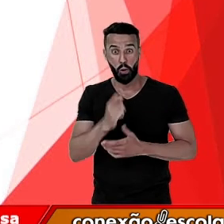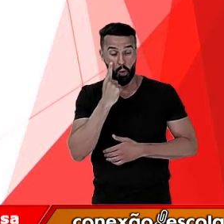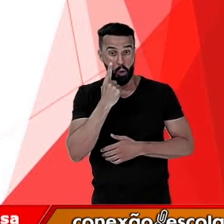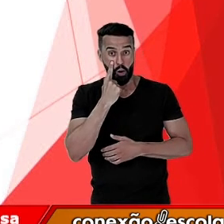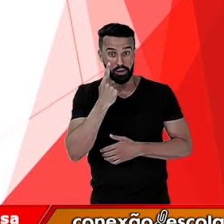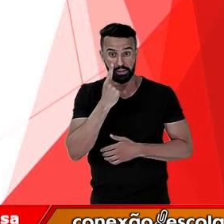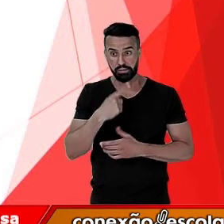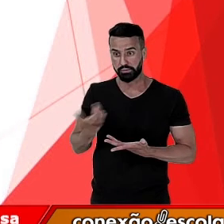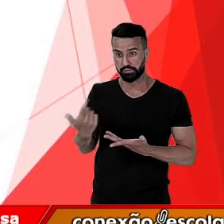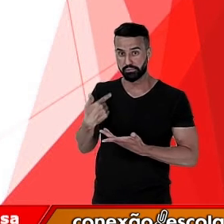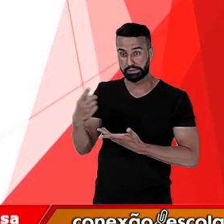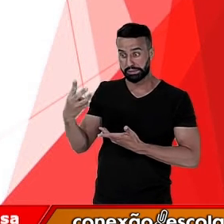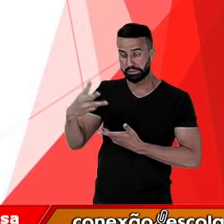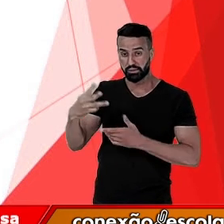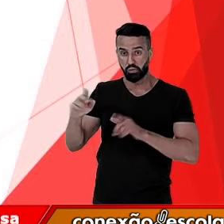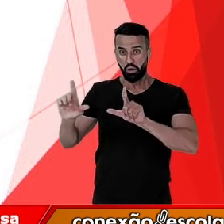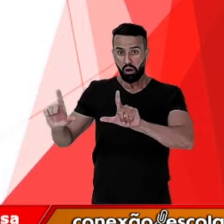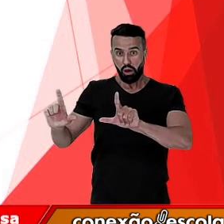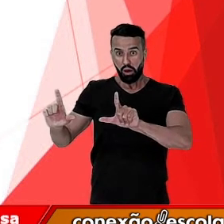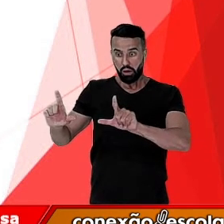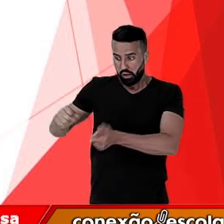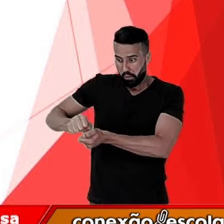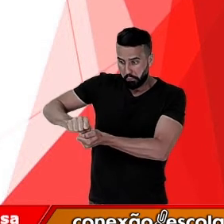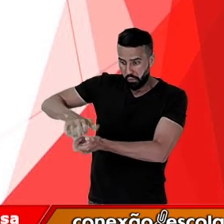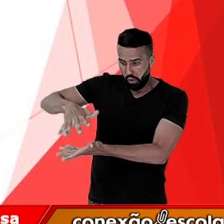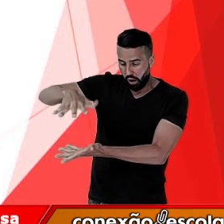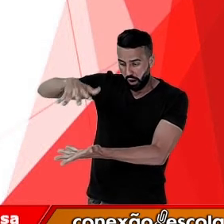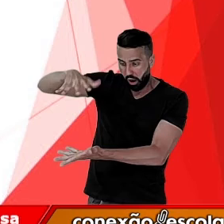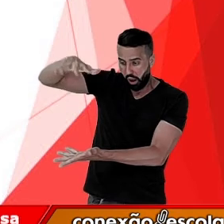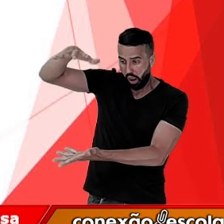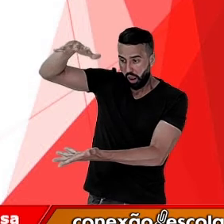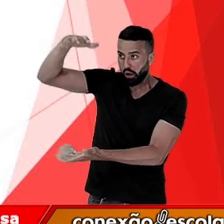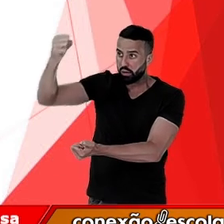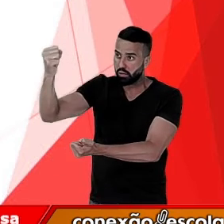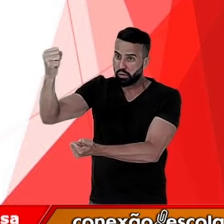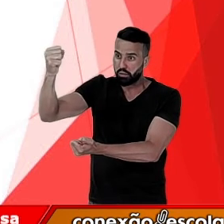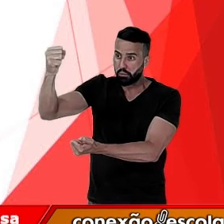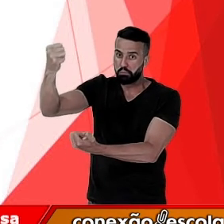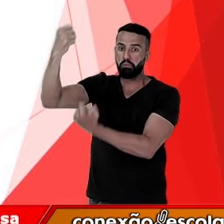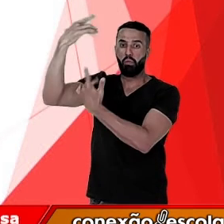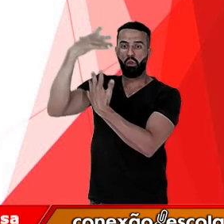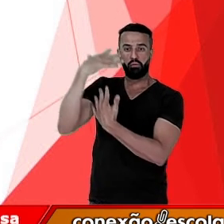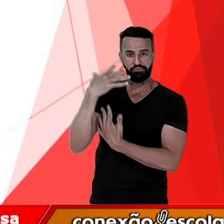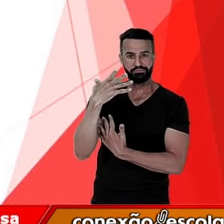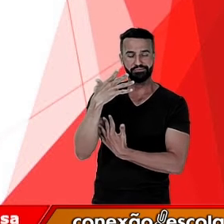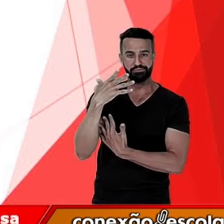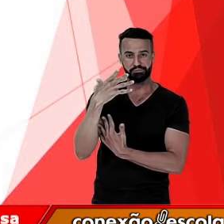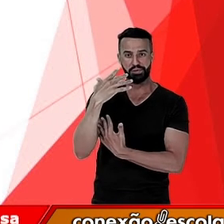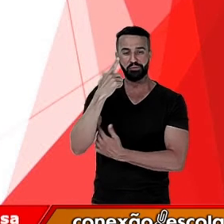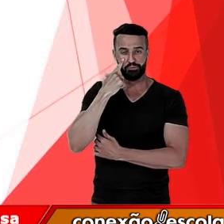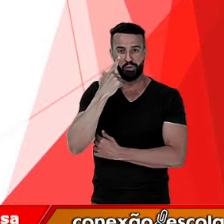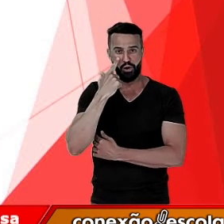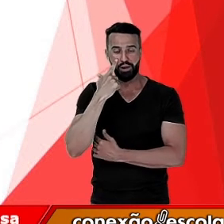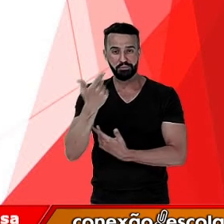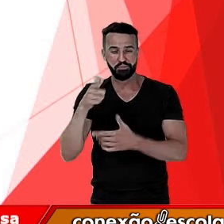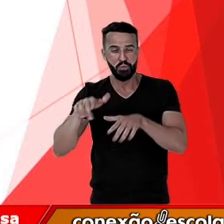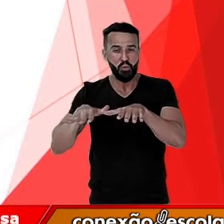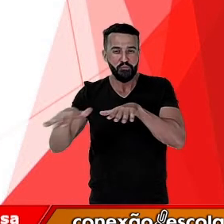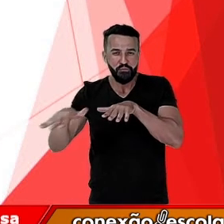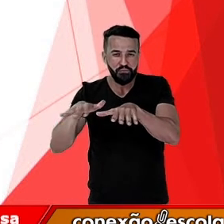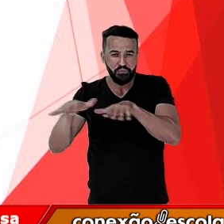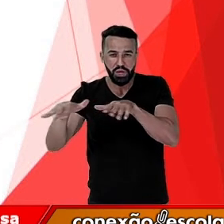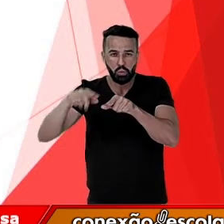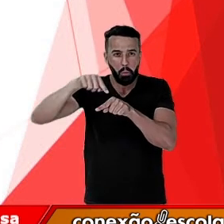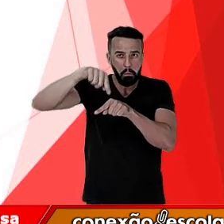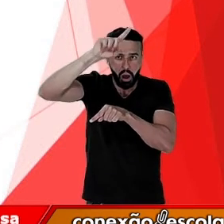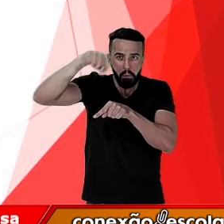quadrinho. Todos os carrinhos dele caíram em cima dele. Vocês percebem pelas linhas de movimento aí em